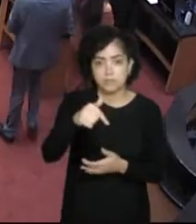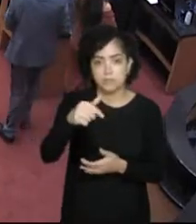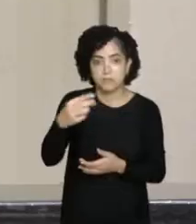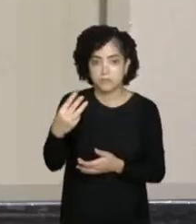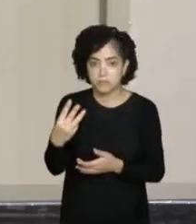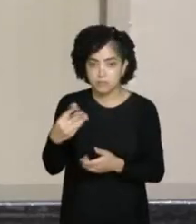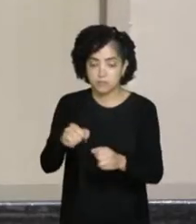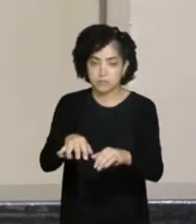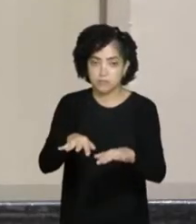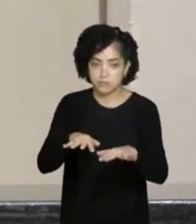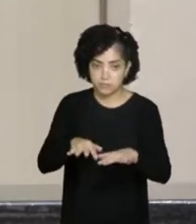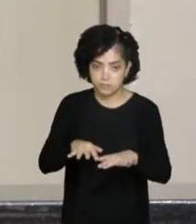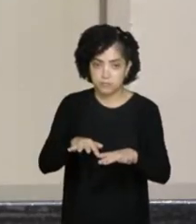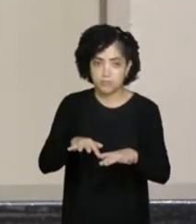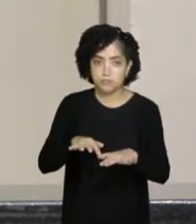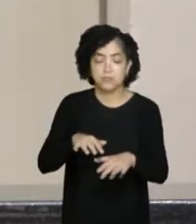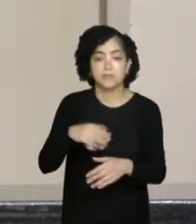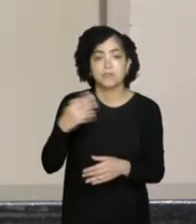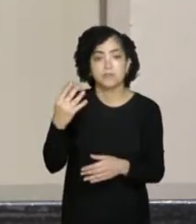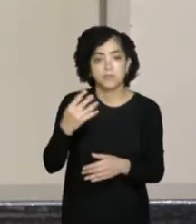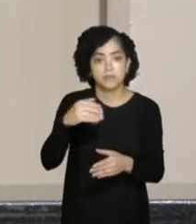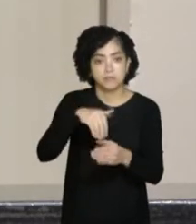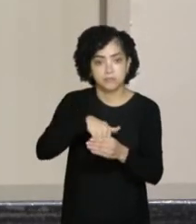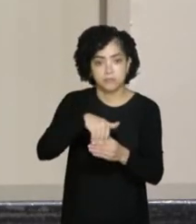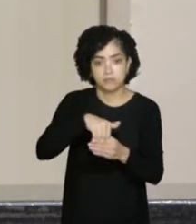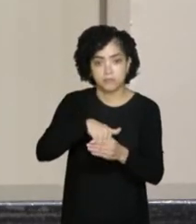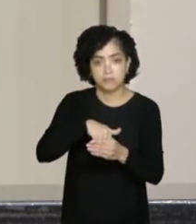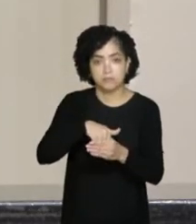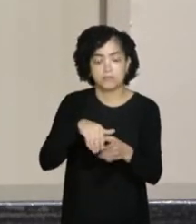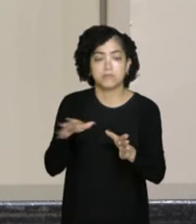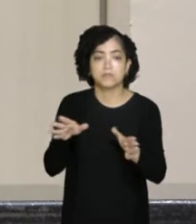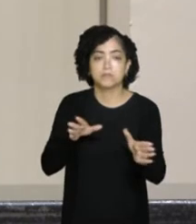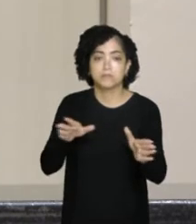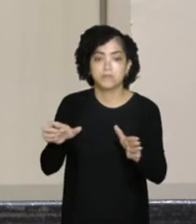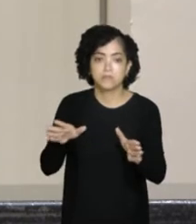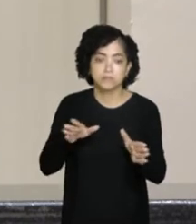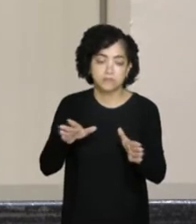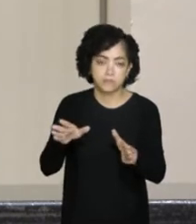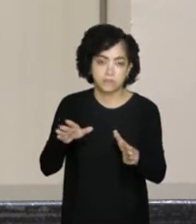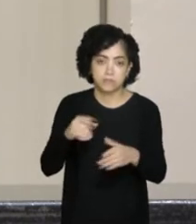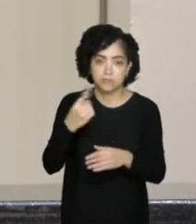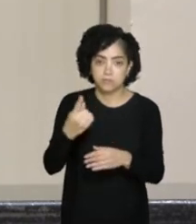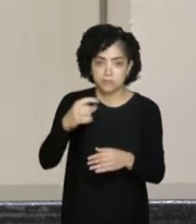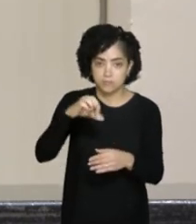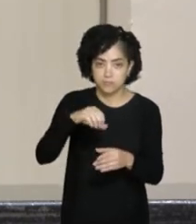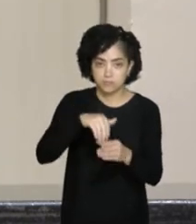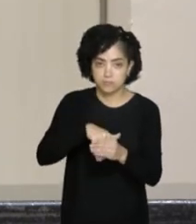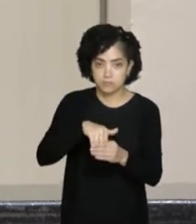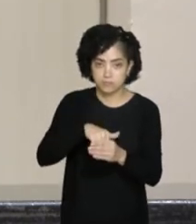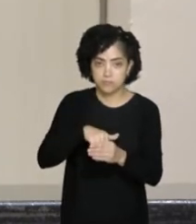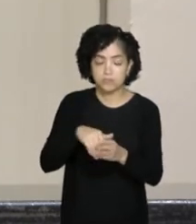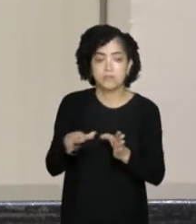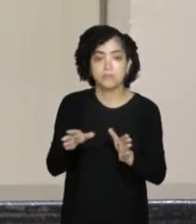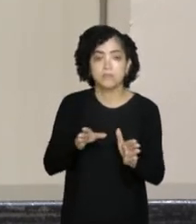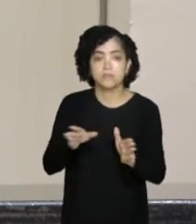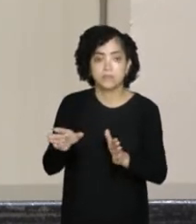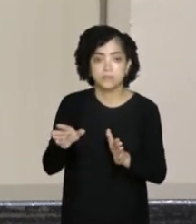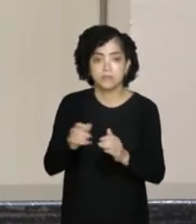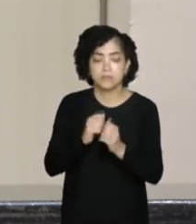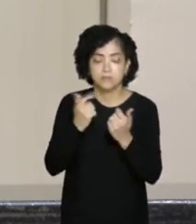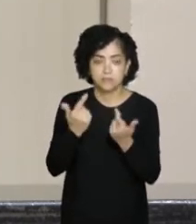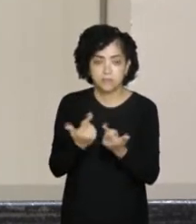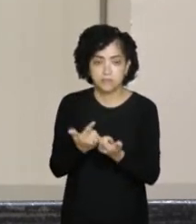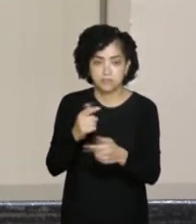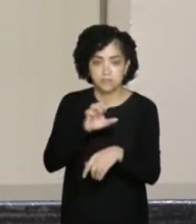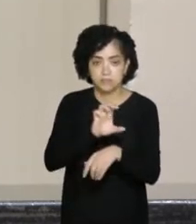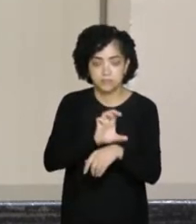73ª sessão ordinária da 4ª sessão legislativa da 19ª legislatura da